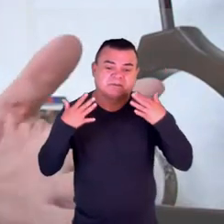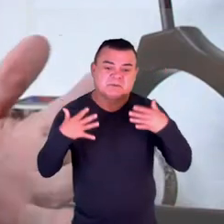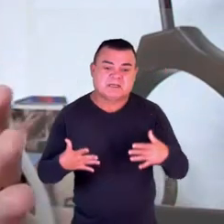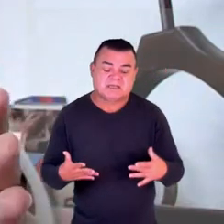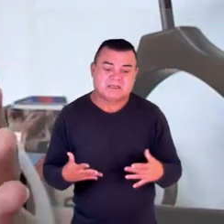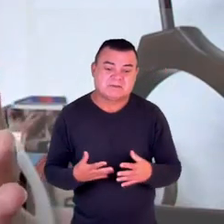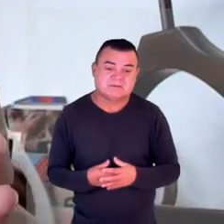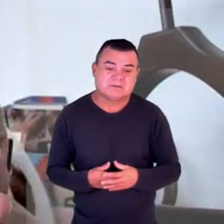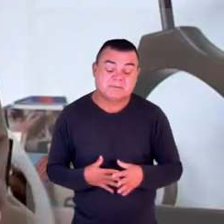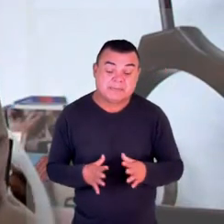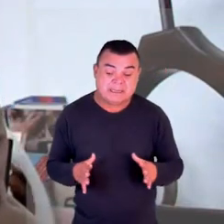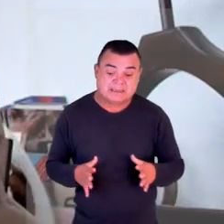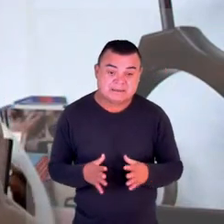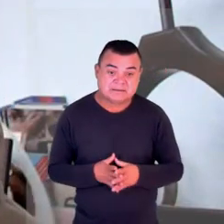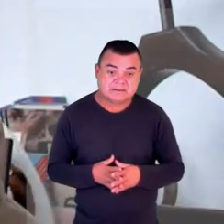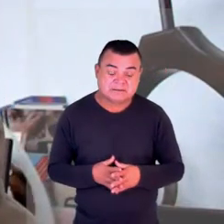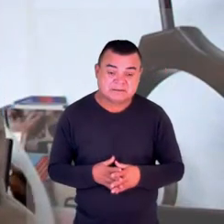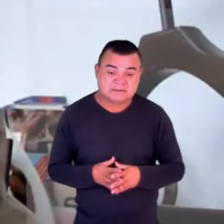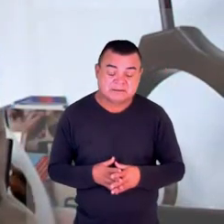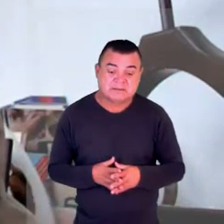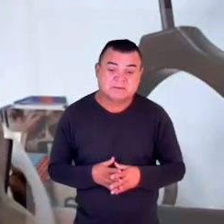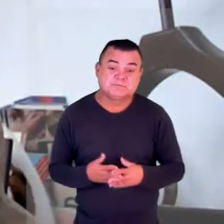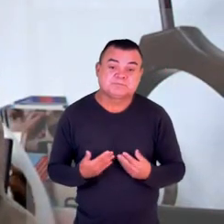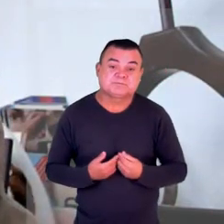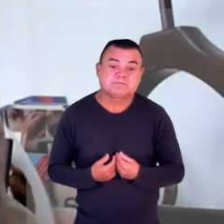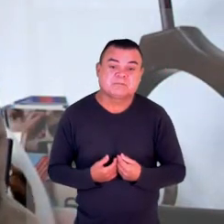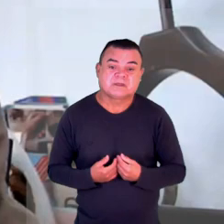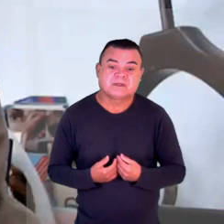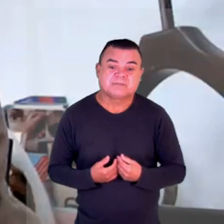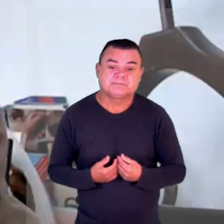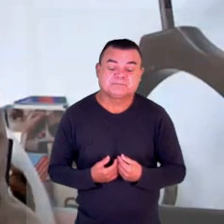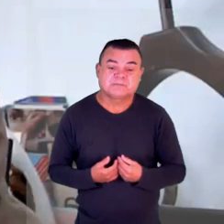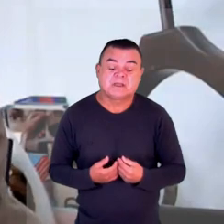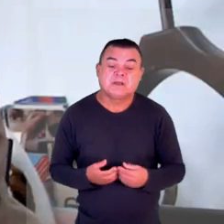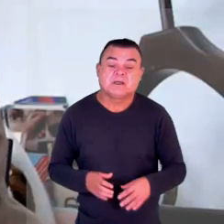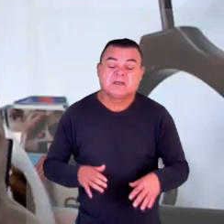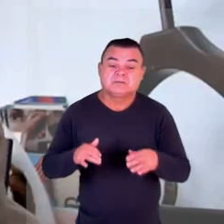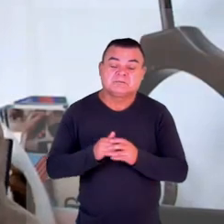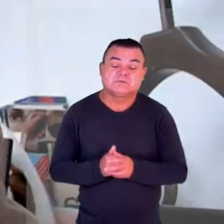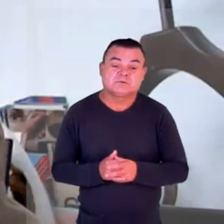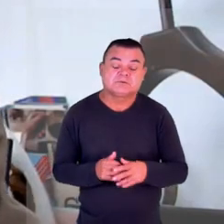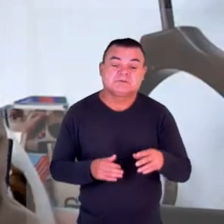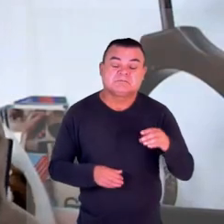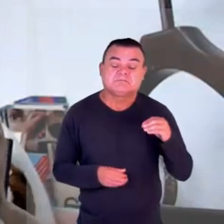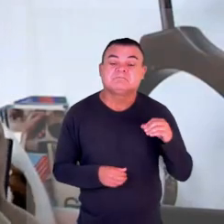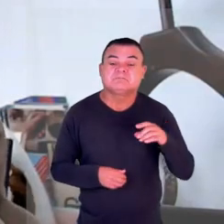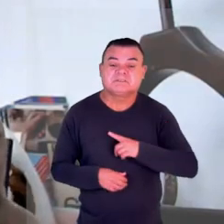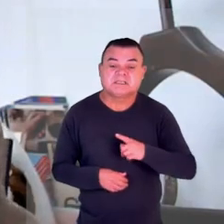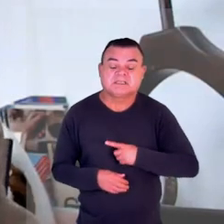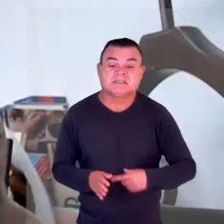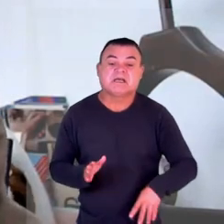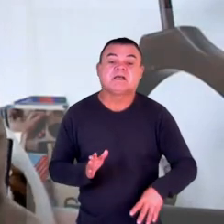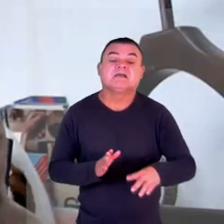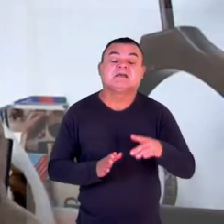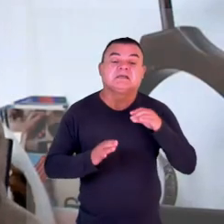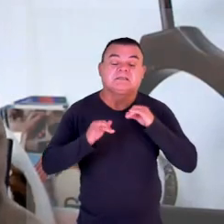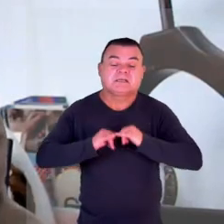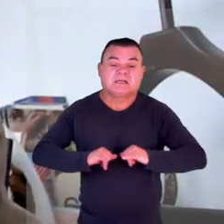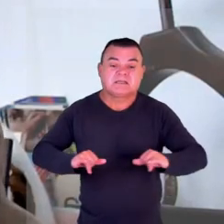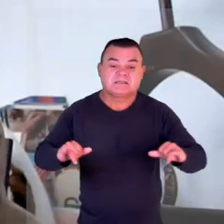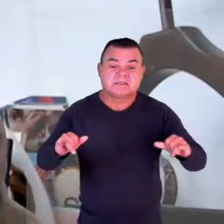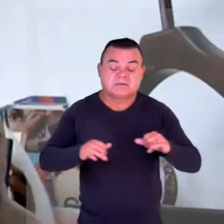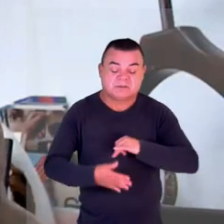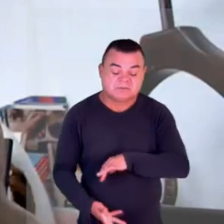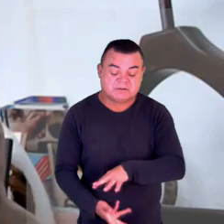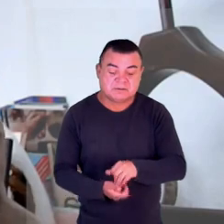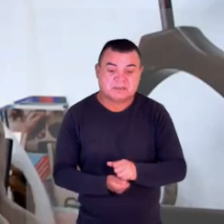daquilo que já está previsto né na na declaração universal dos direitos humanos no impo internacional